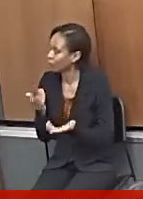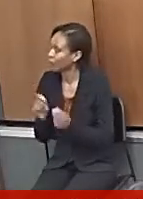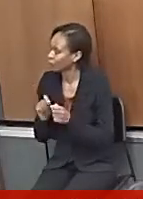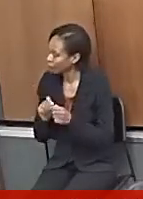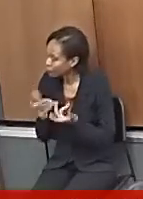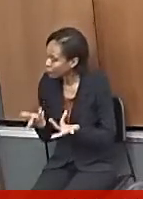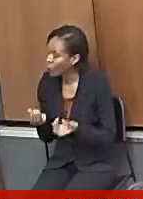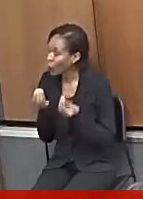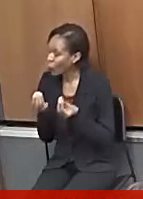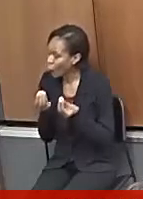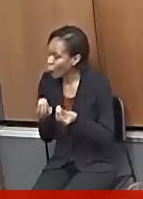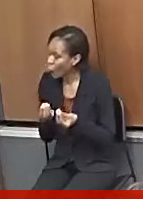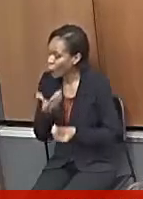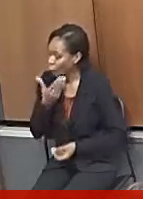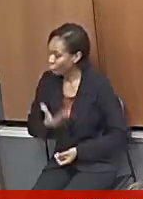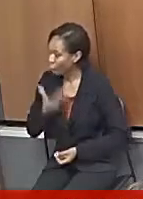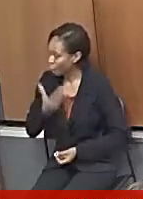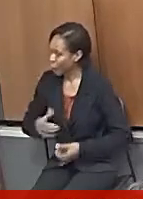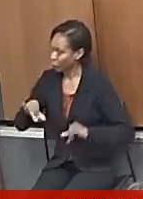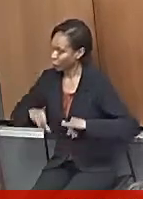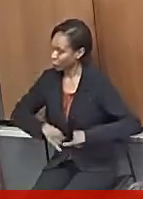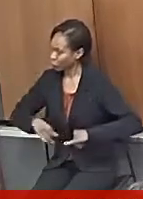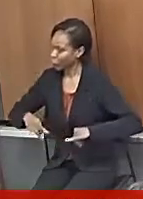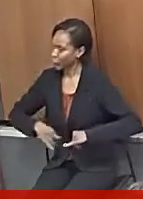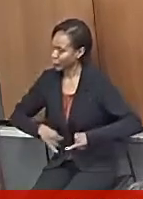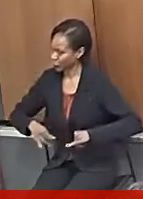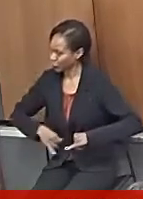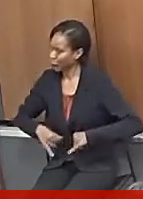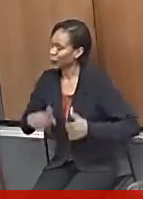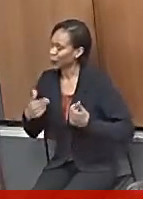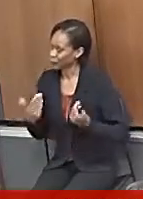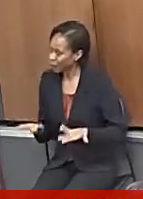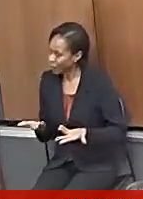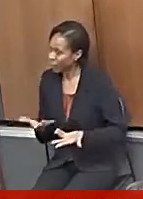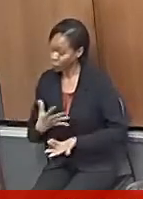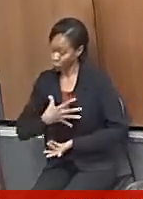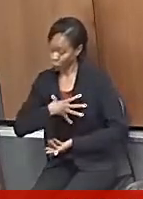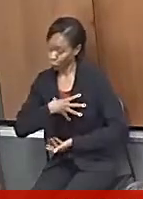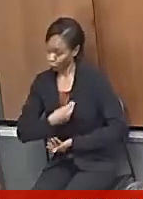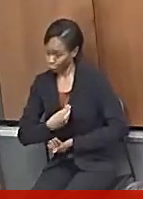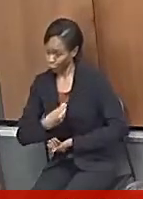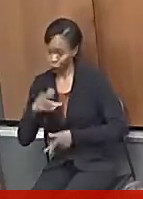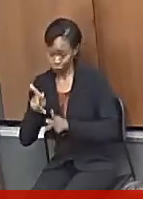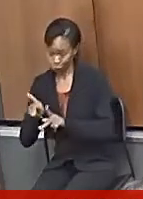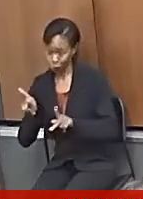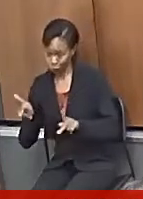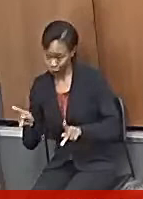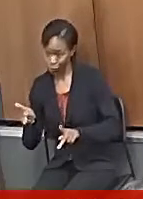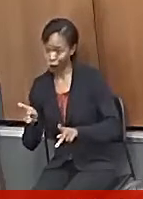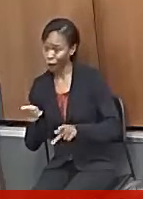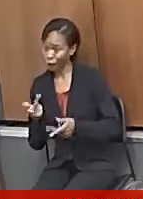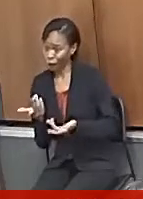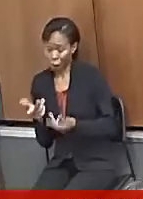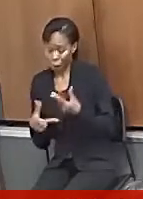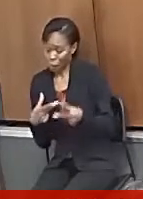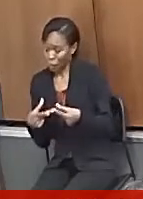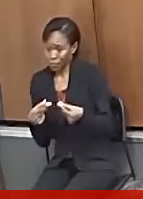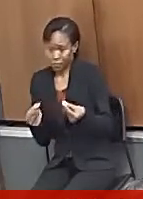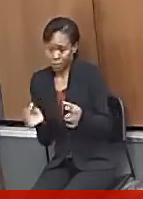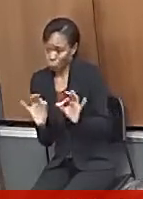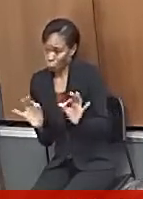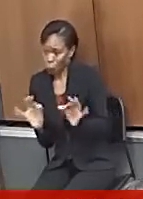sofreu largou o filho do professor sem presentes em salário